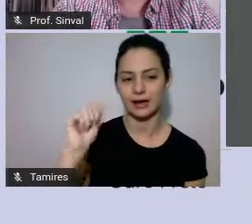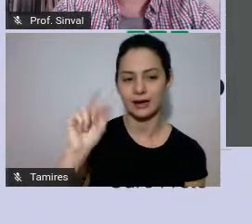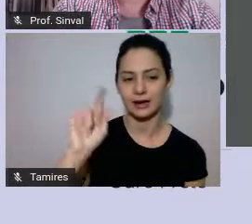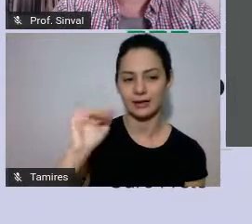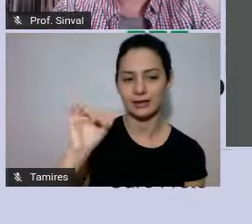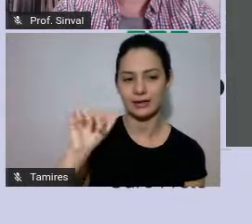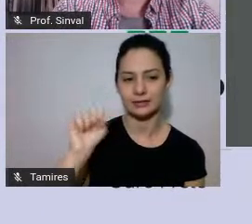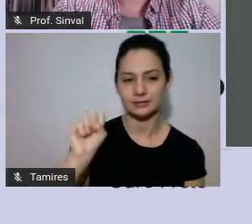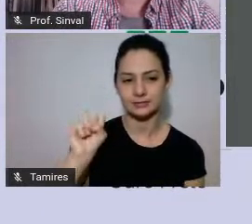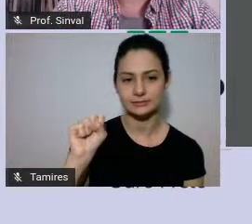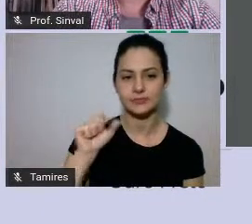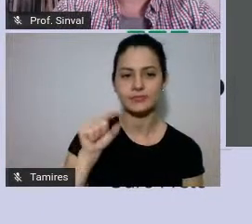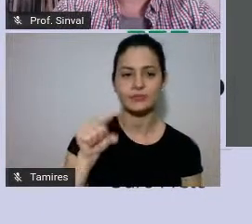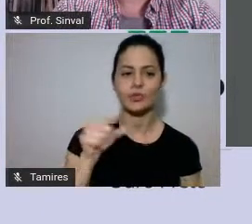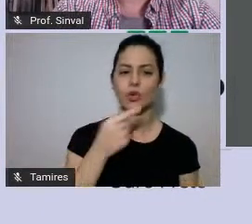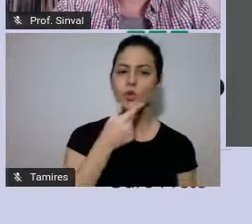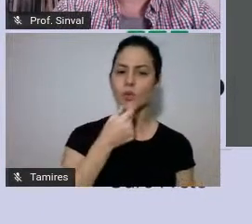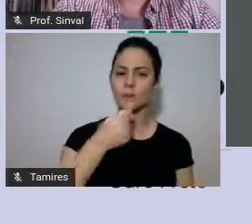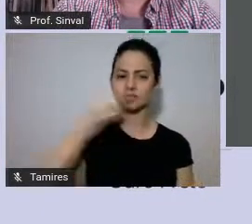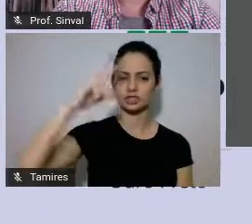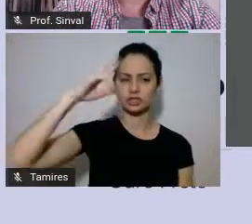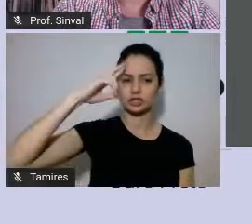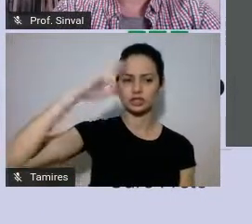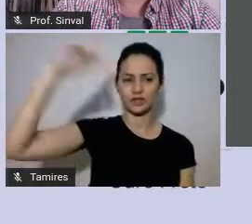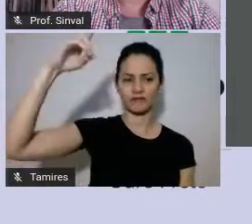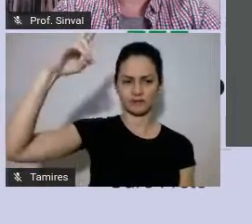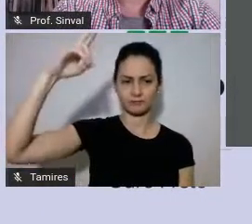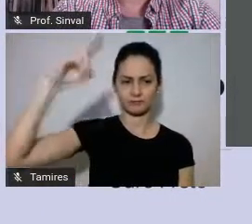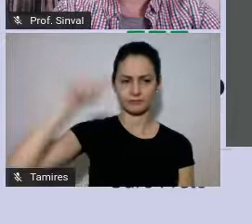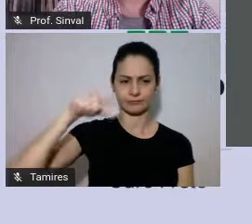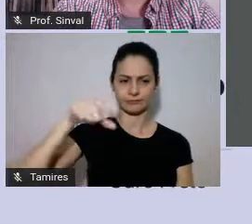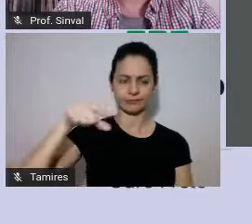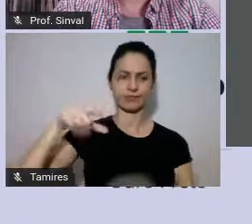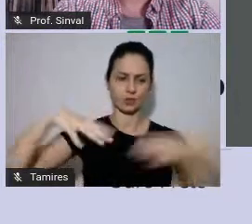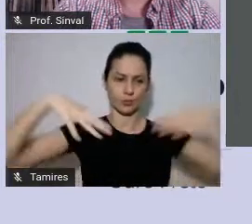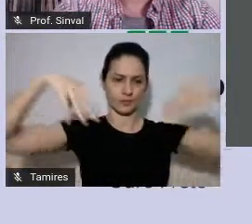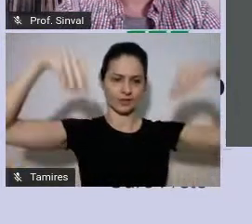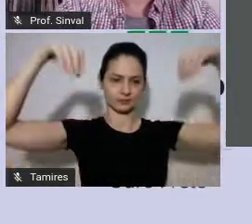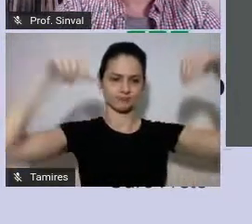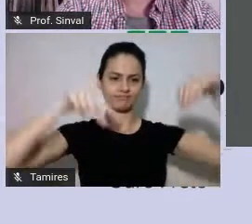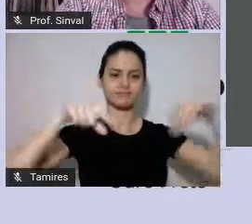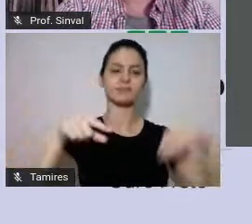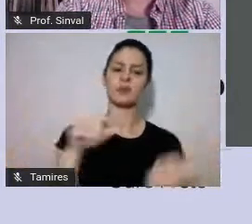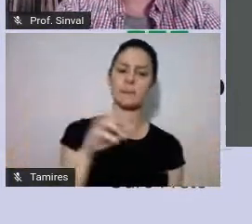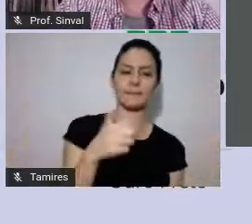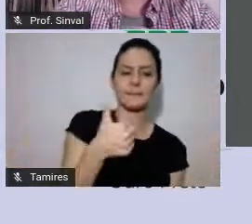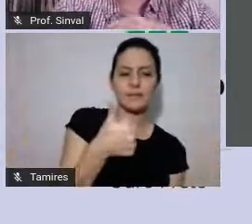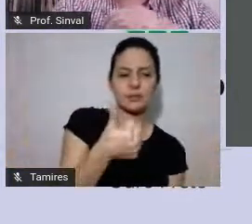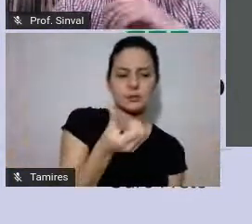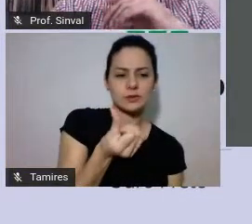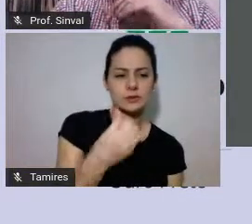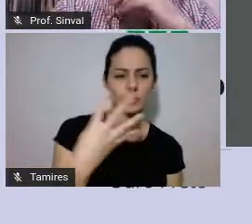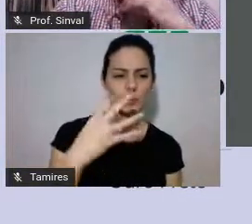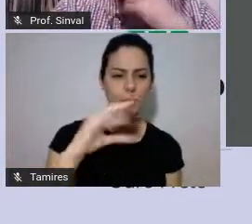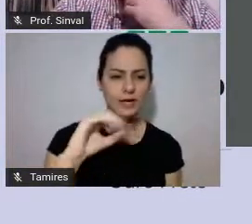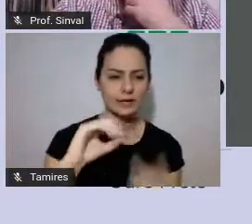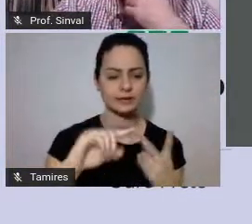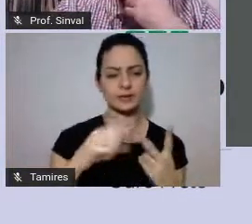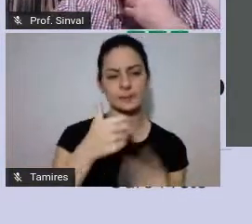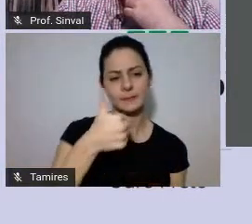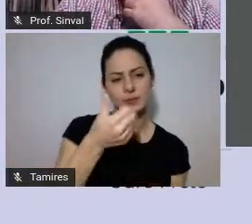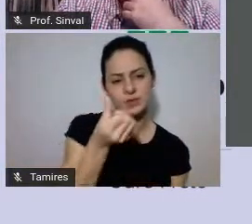torna o chefe de despensa do Palácio do Nassau. E em 1640, 1641,